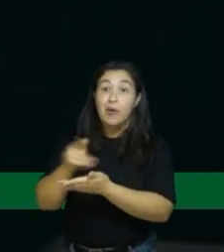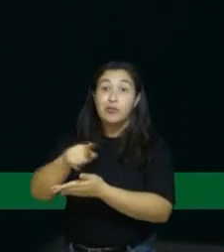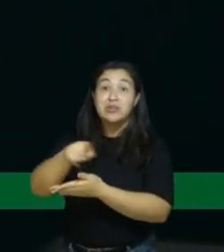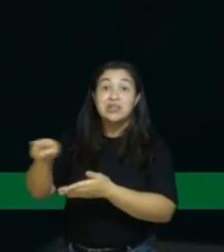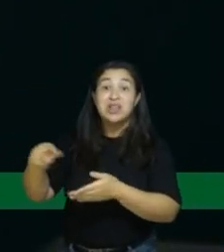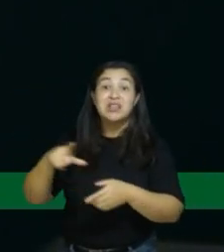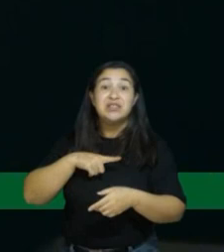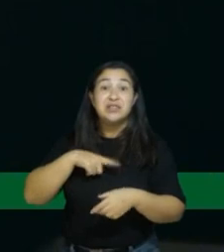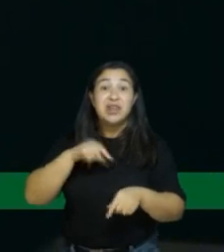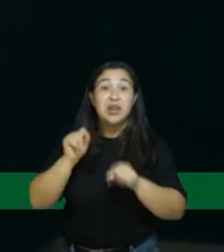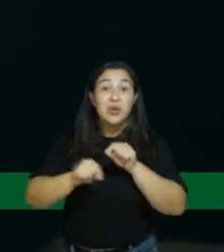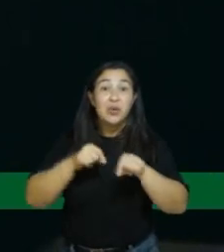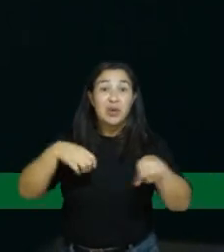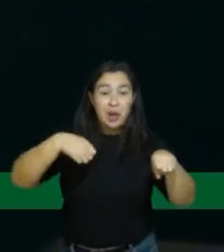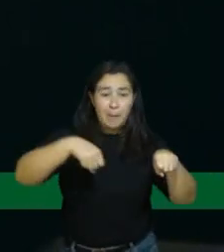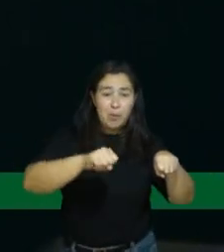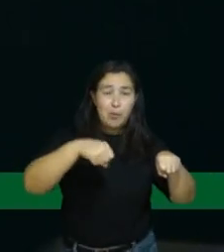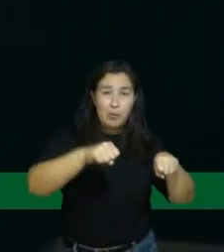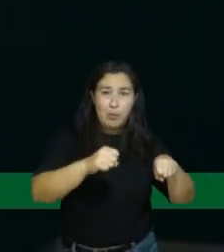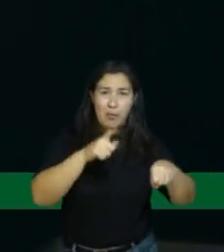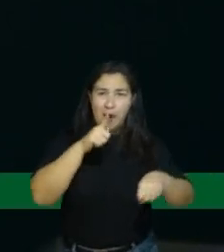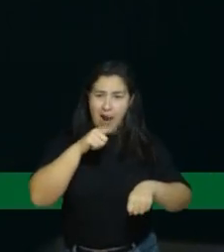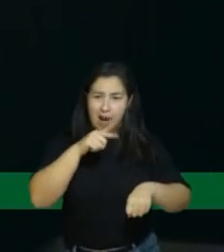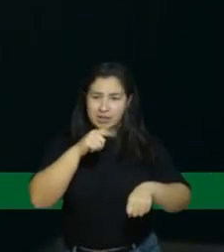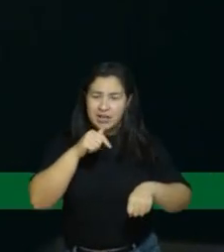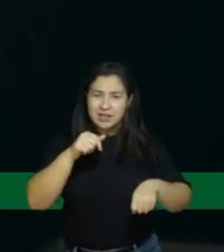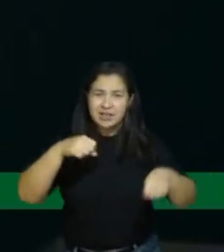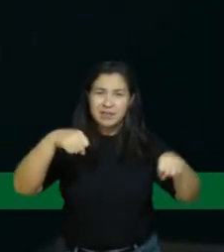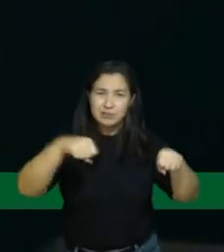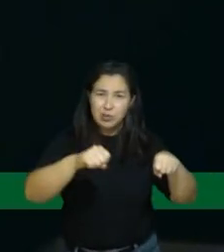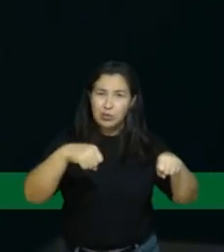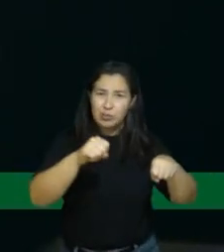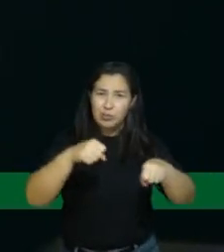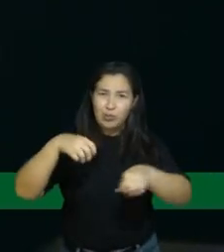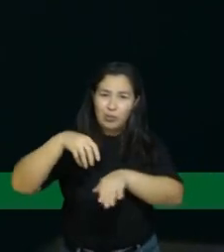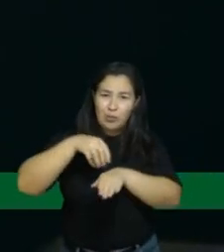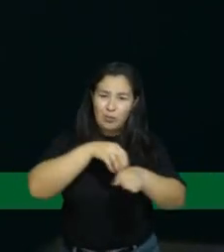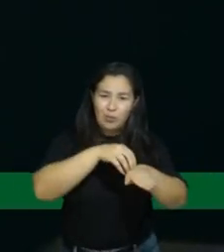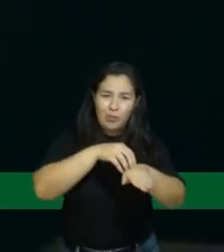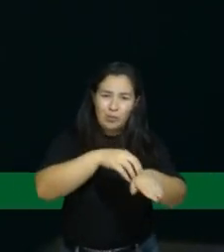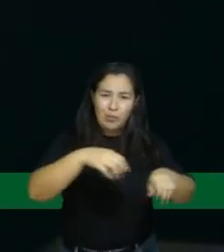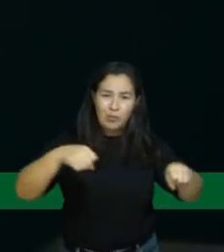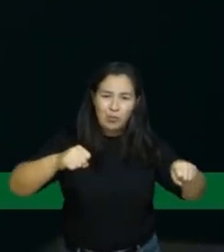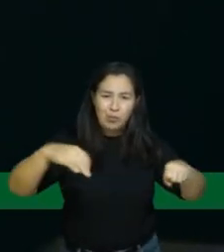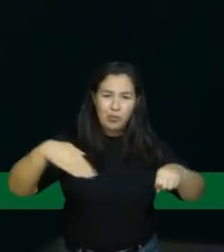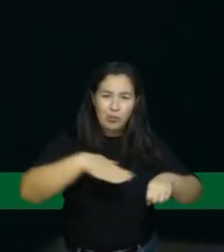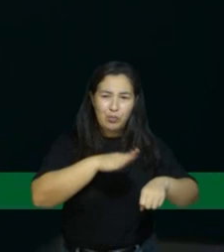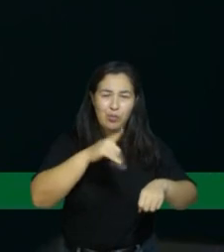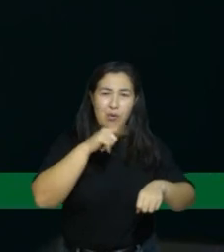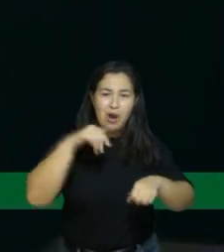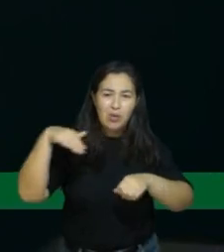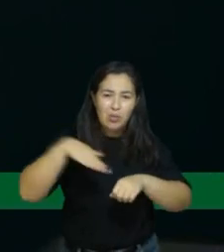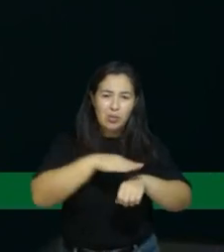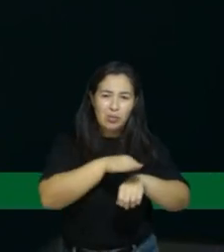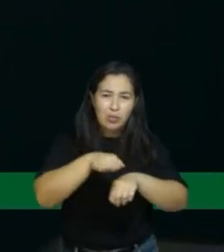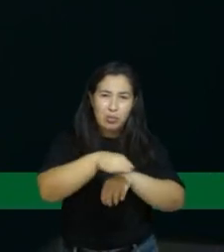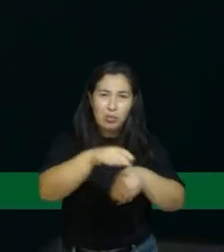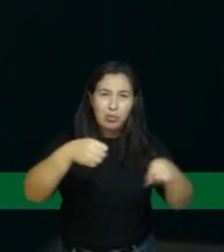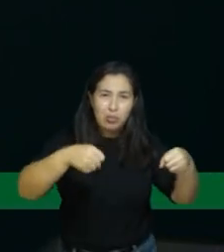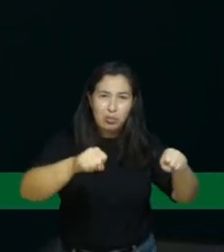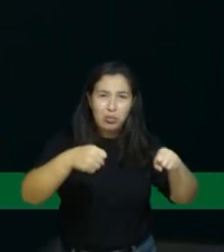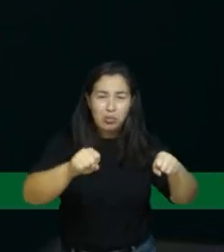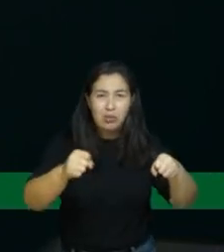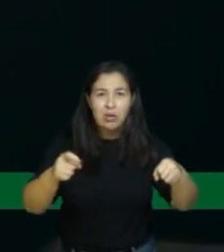com a sua com seus amigos e foram para lá ajudar as embarcações as Marinas ali da região Então essa mobilização